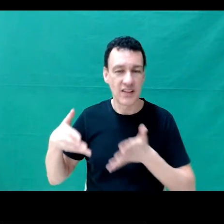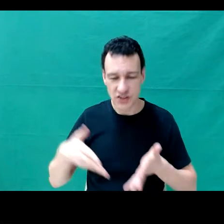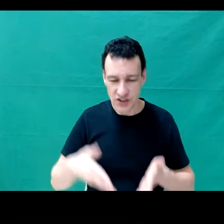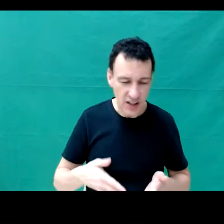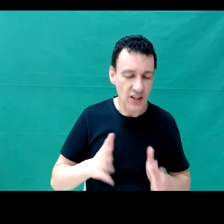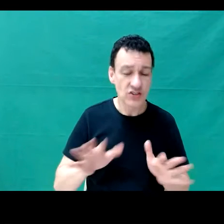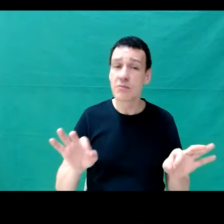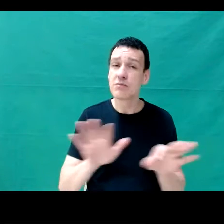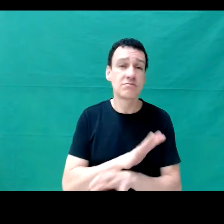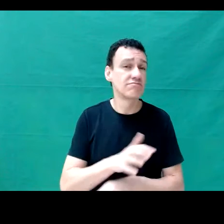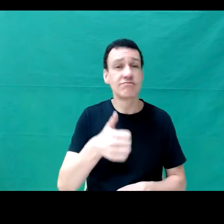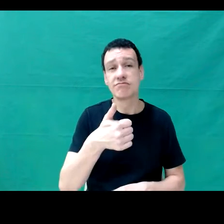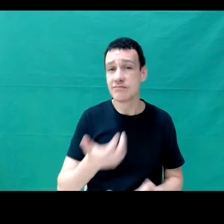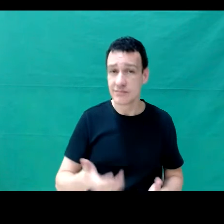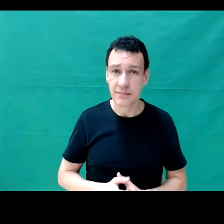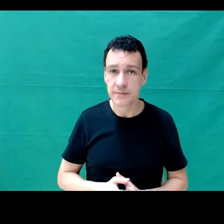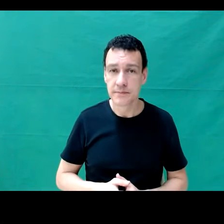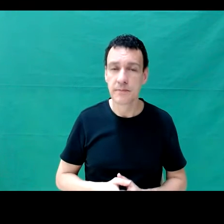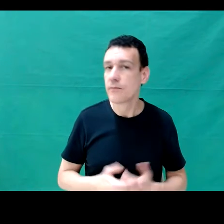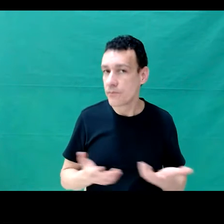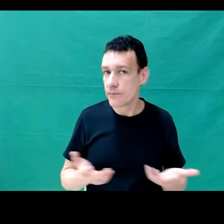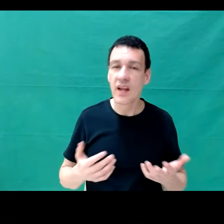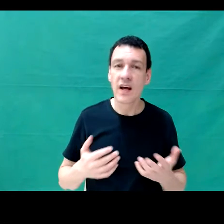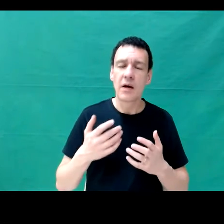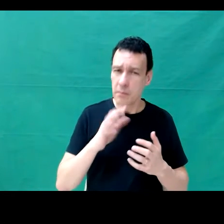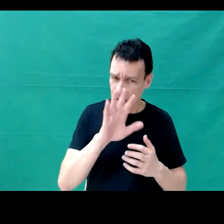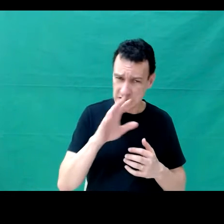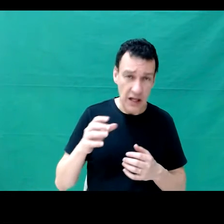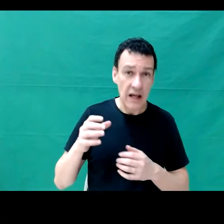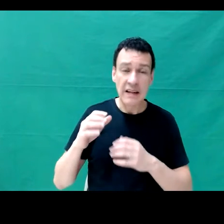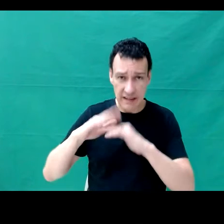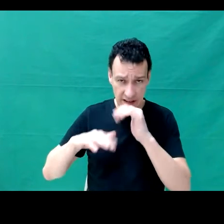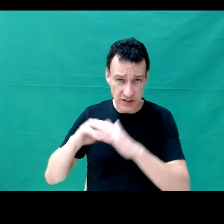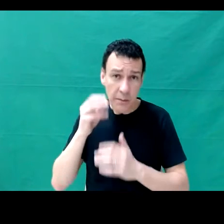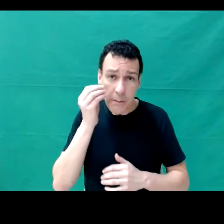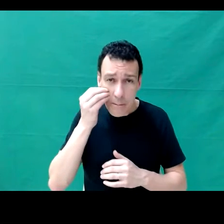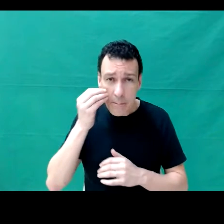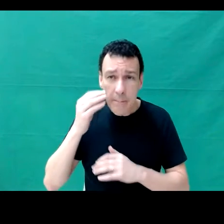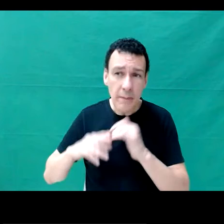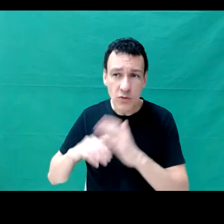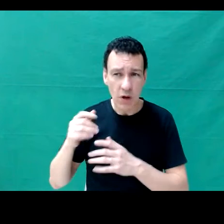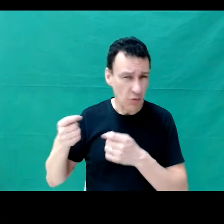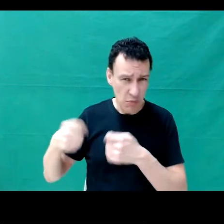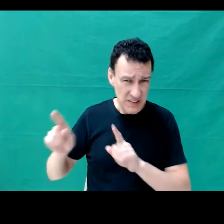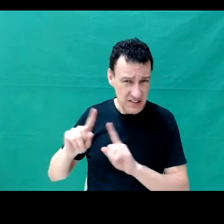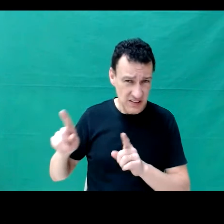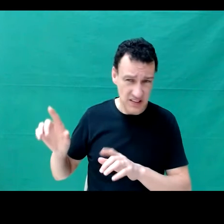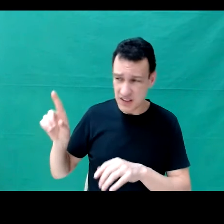isso tira a necessidade de fazer testes manuais? Não tira. A necessidade de testes